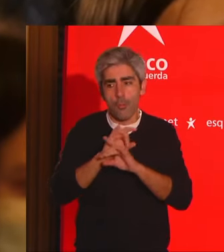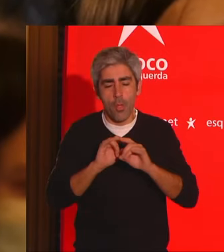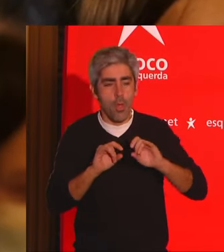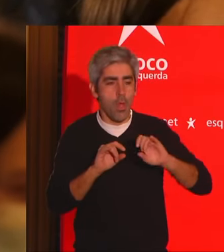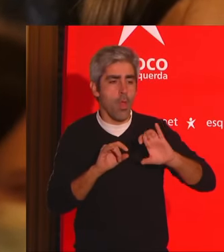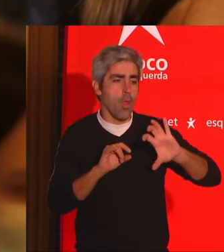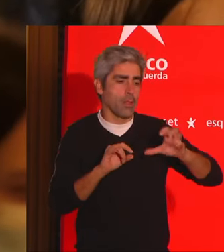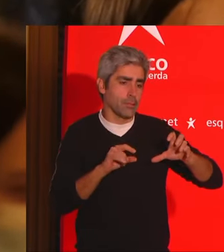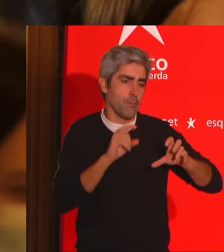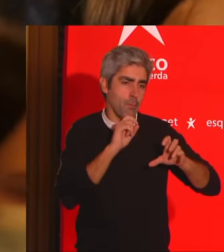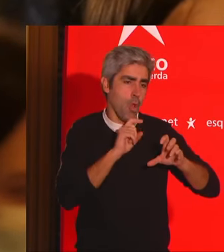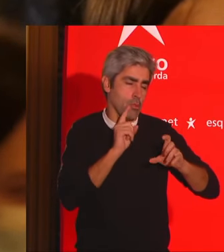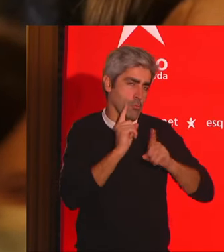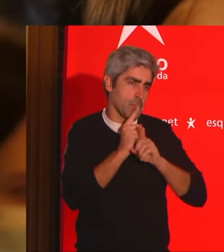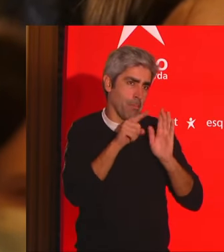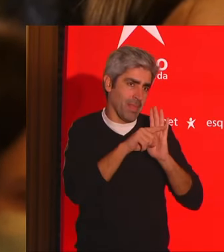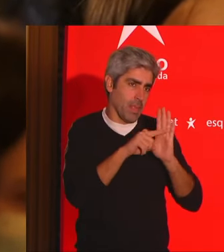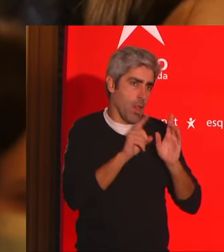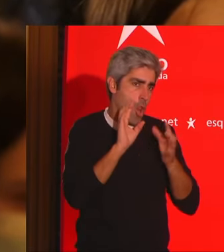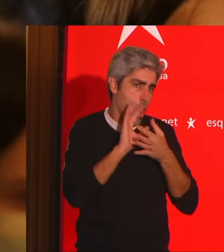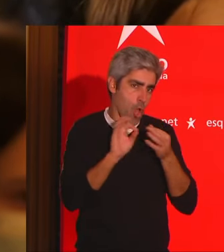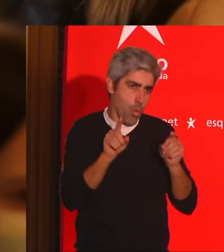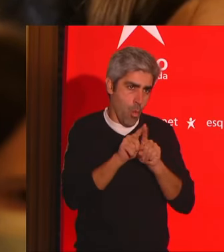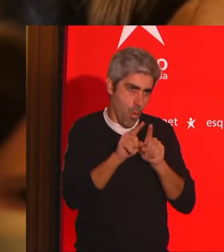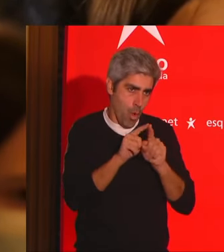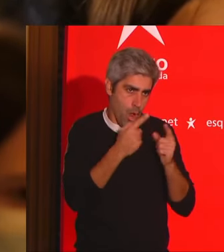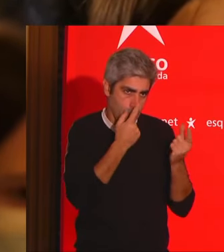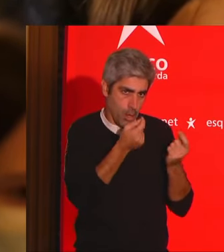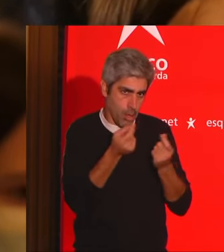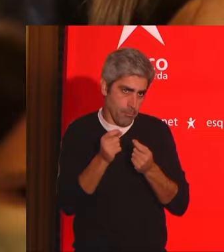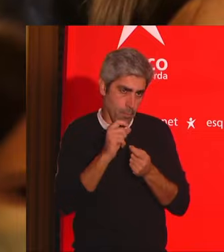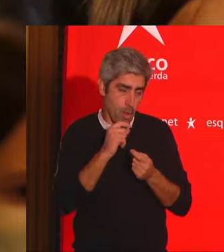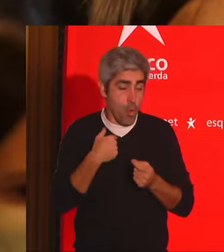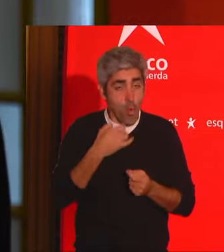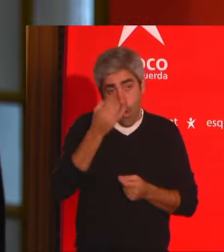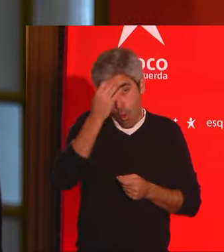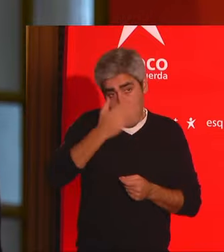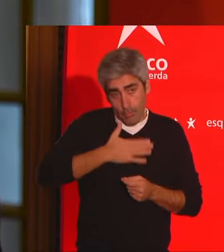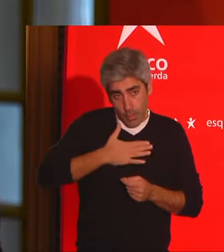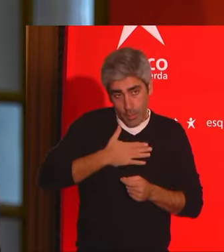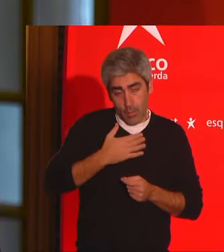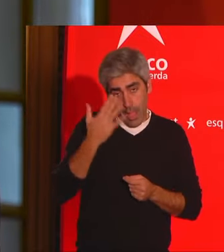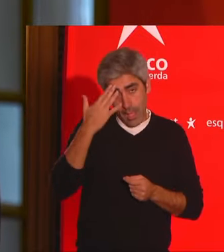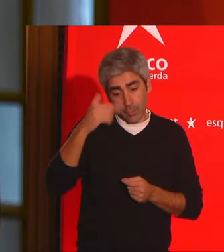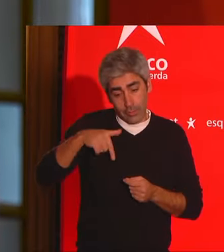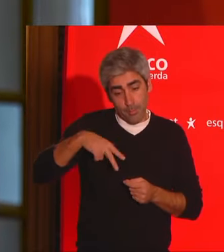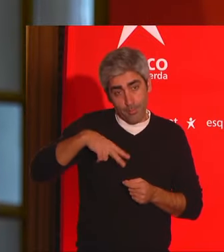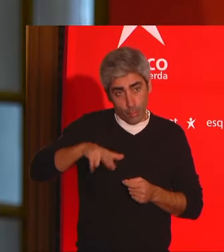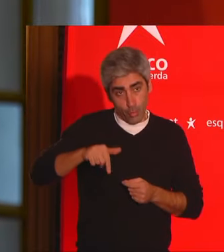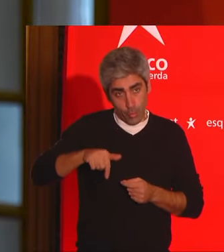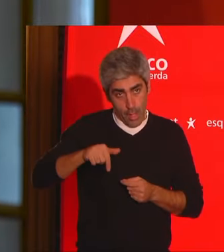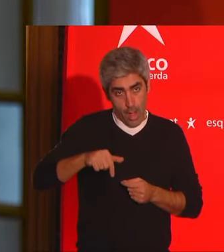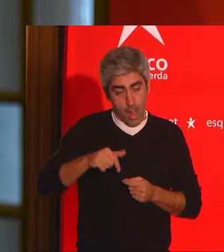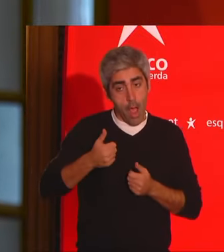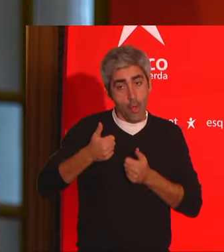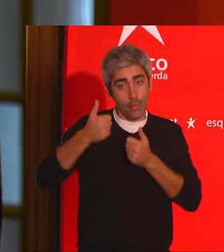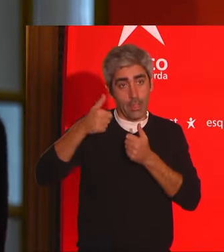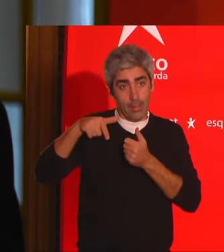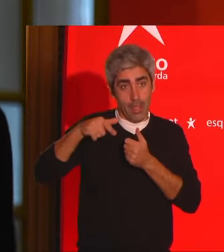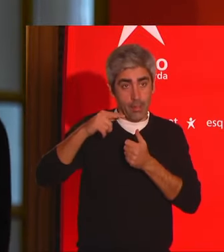tomadas no mesmo sentido. E, por exemplo, eu sustento que aqui em Portugal as